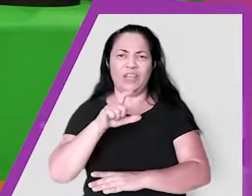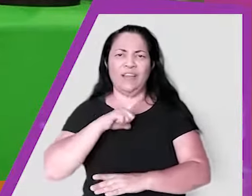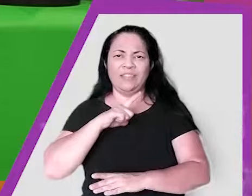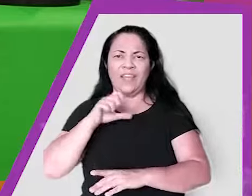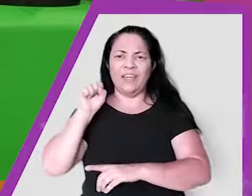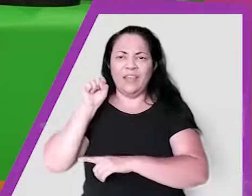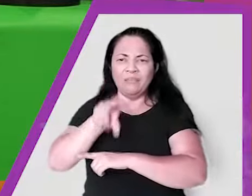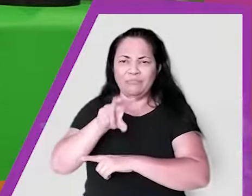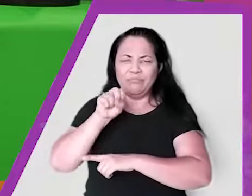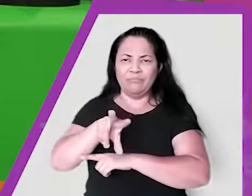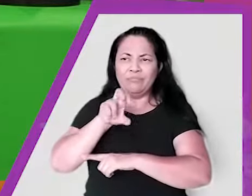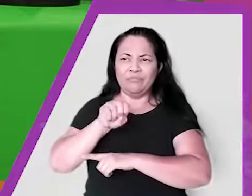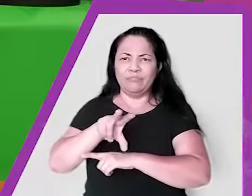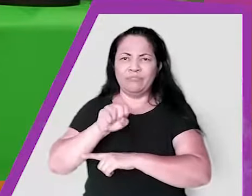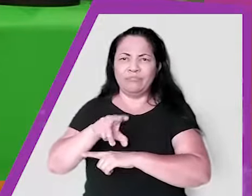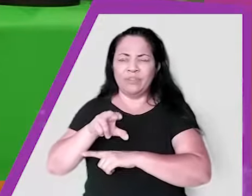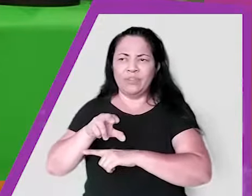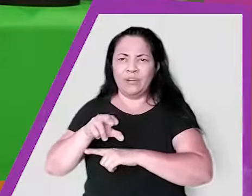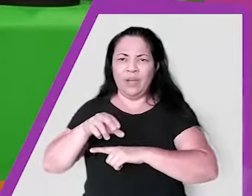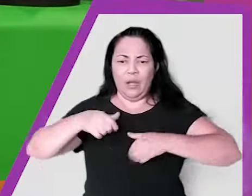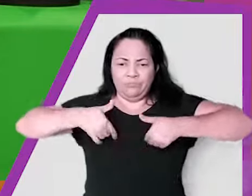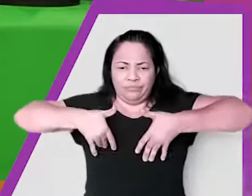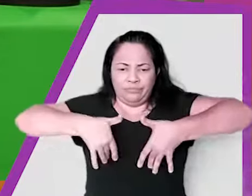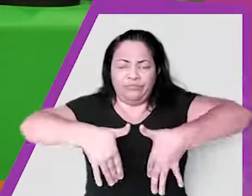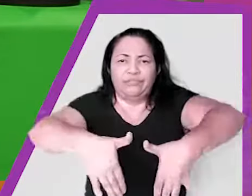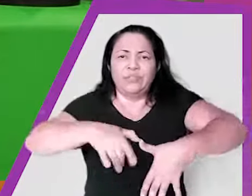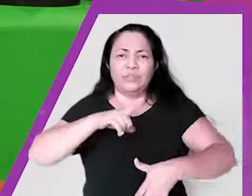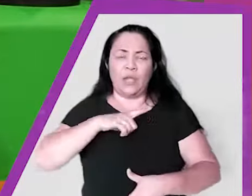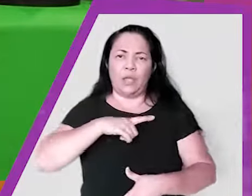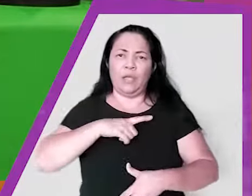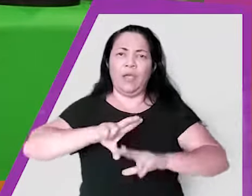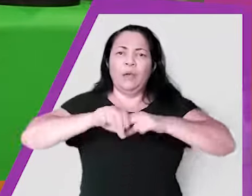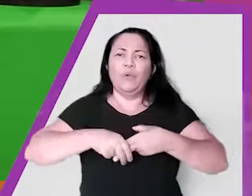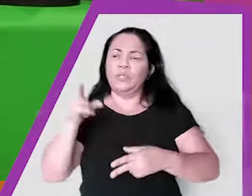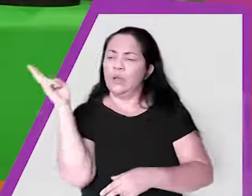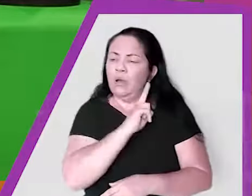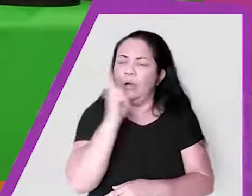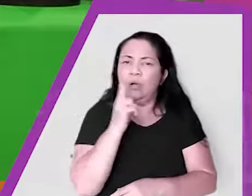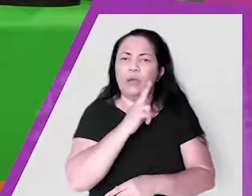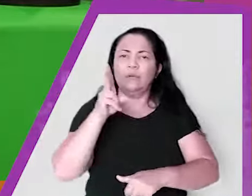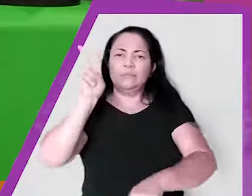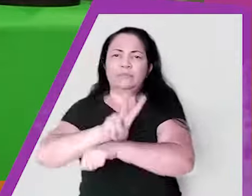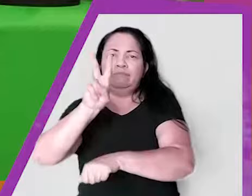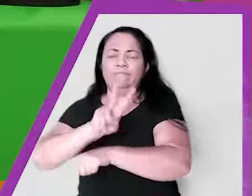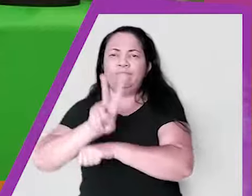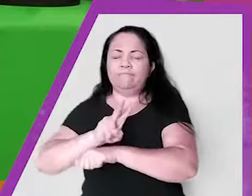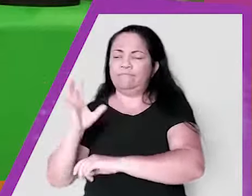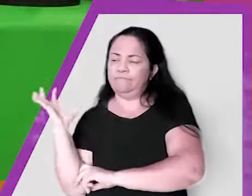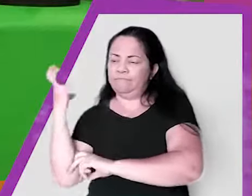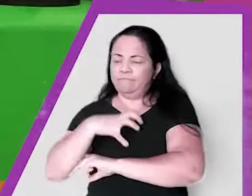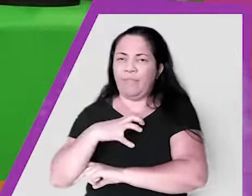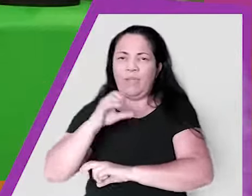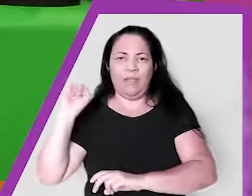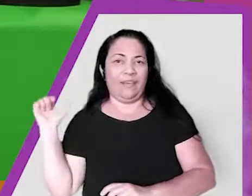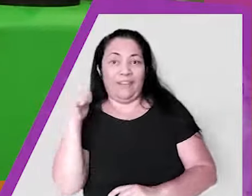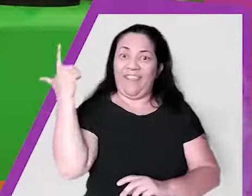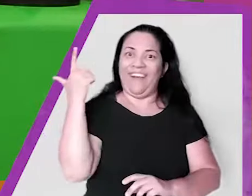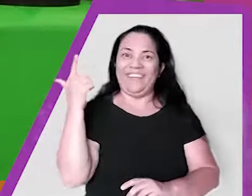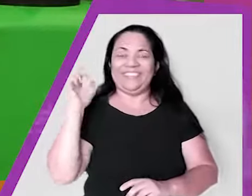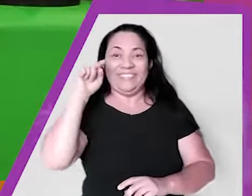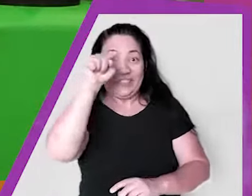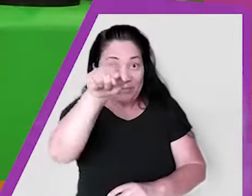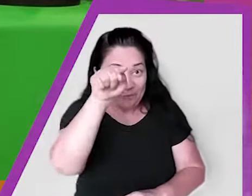Soja, muita soja e também agrotóxicos, muitos, de montão. Por isso é importante